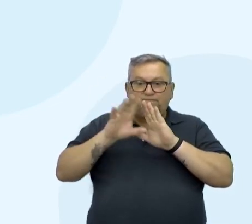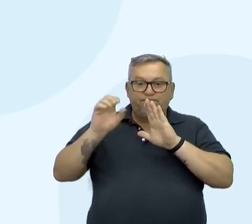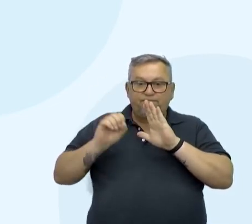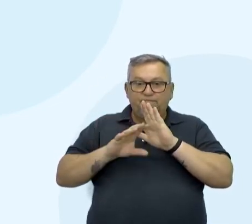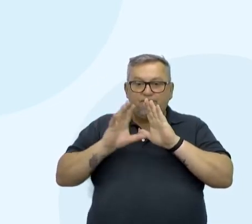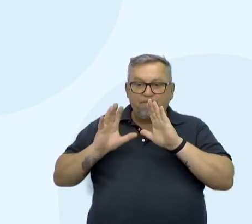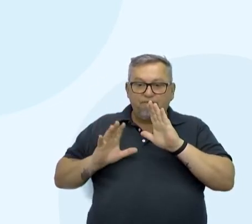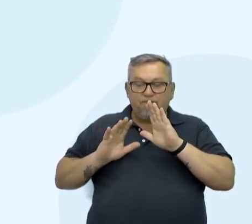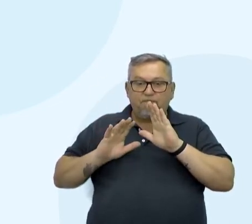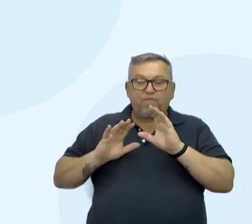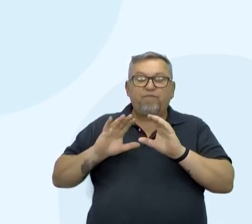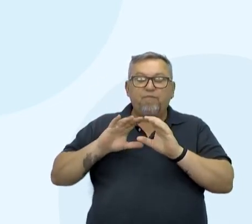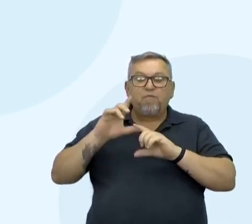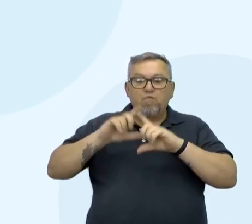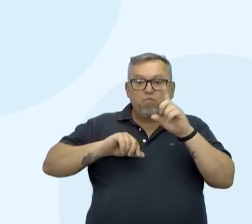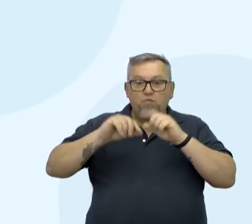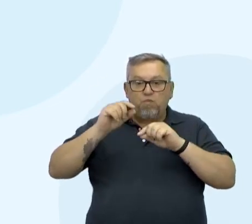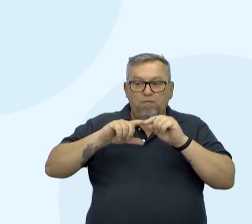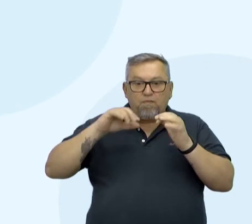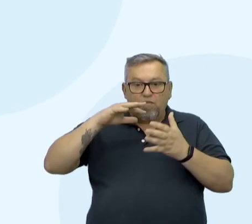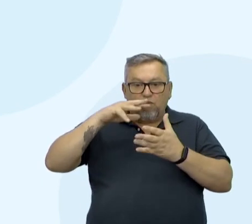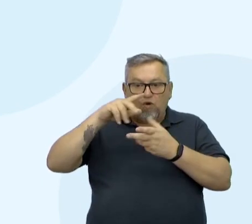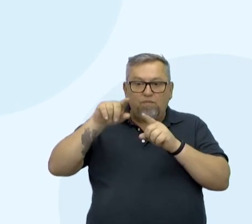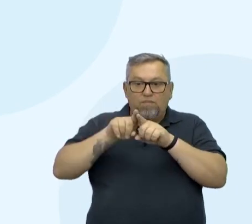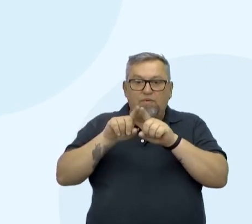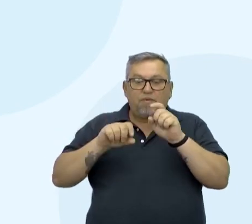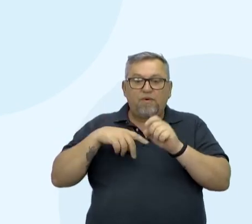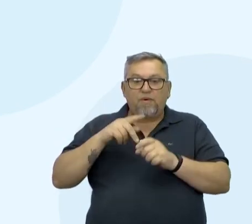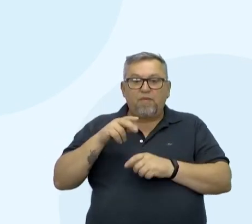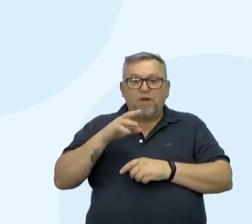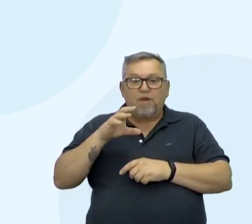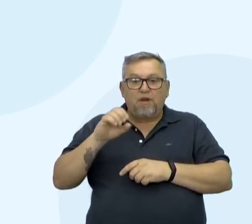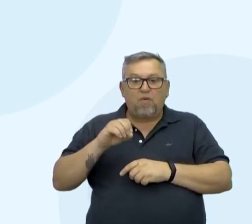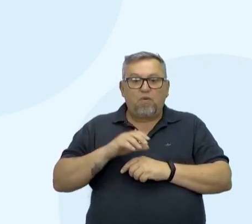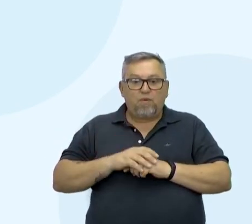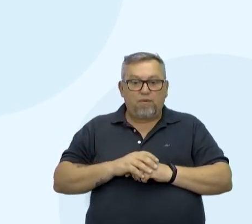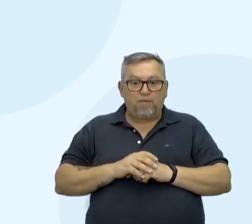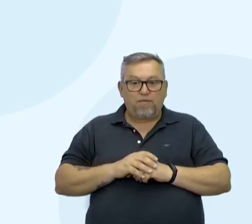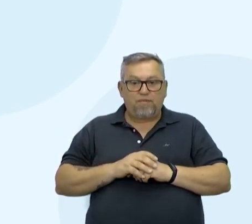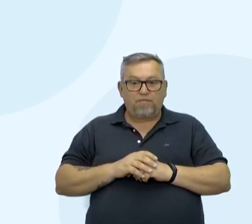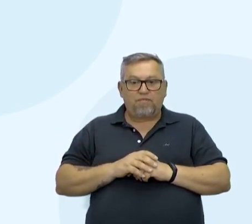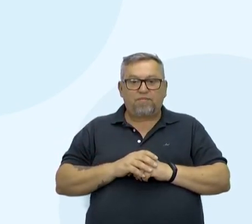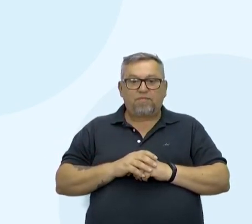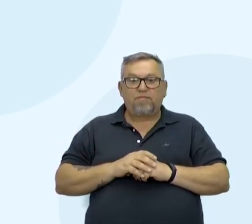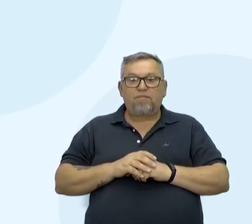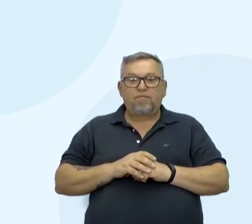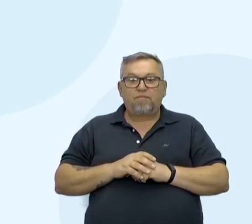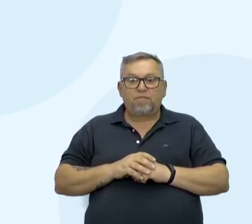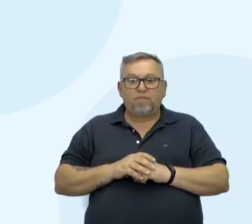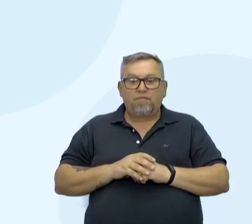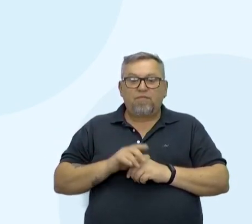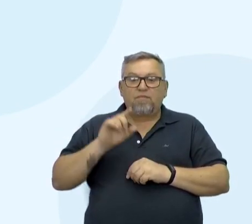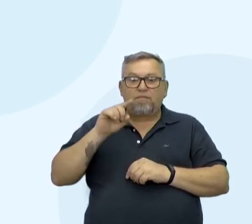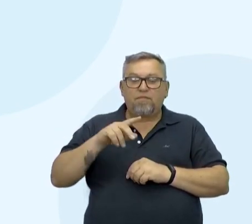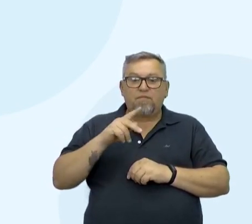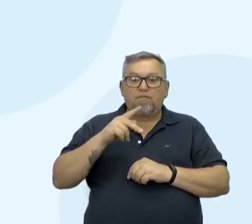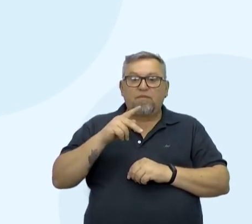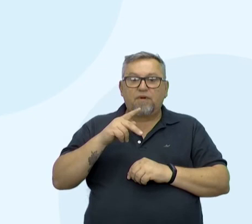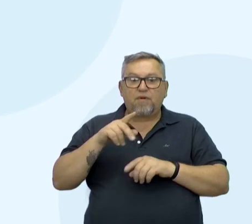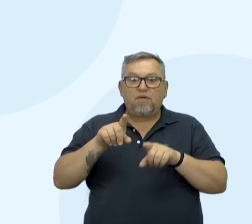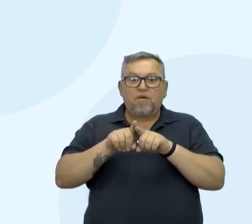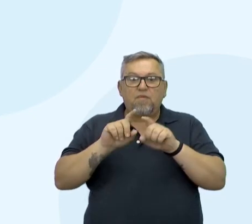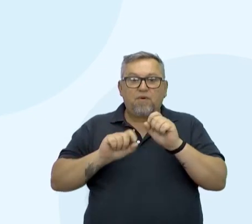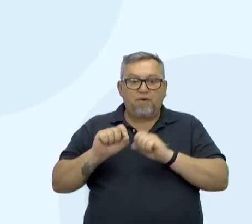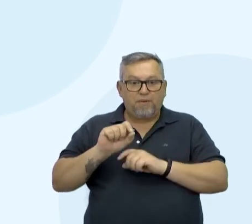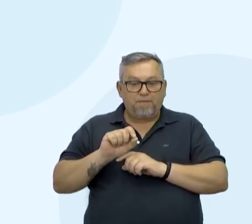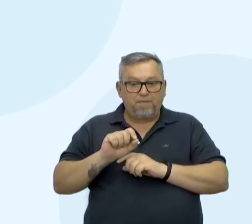à superfície da estrela. Então exerce uma certa pressão aqui, ó. Chama pressão de radiação. Essa pressão de radiação,